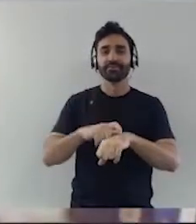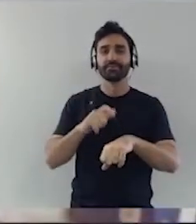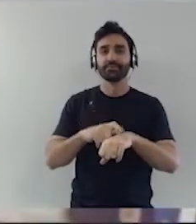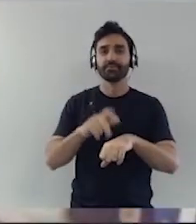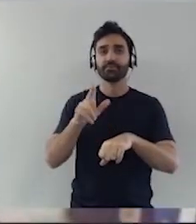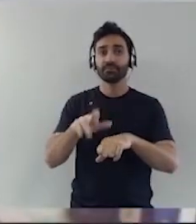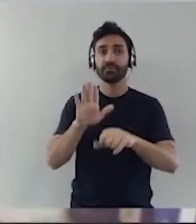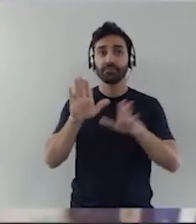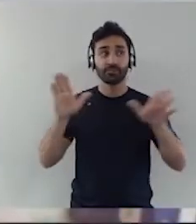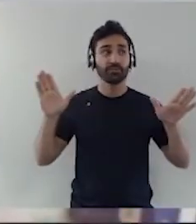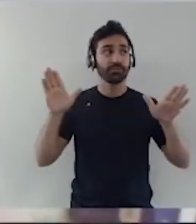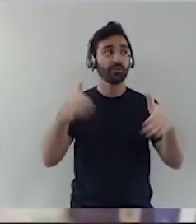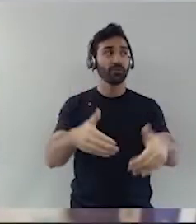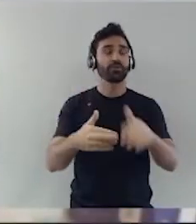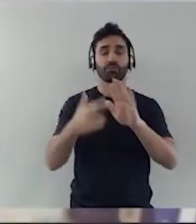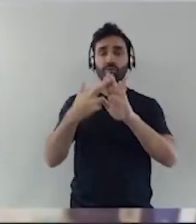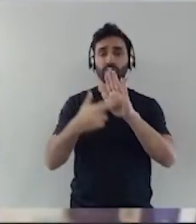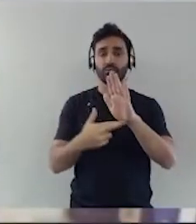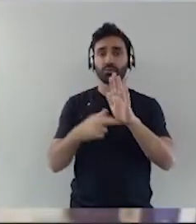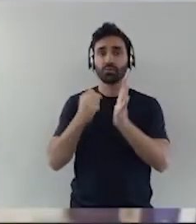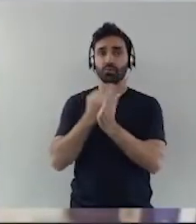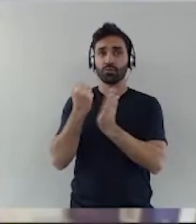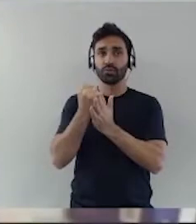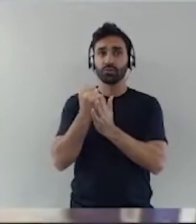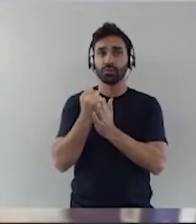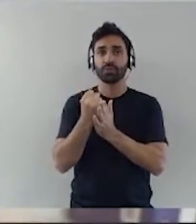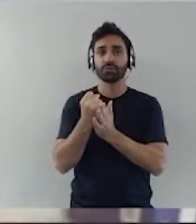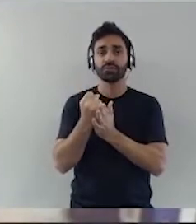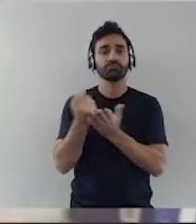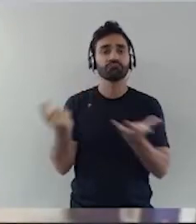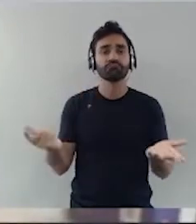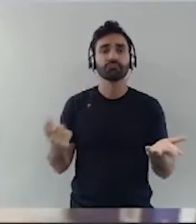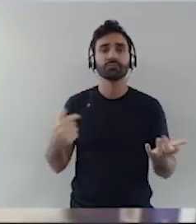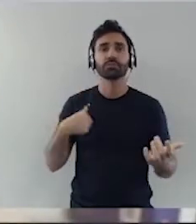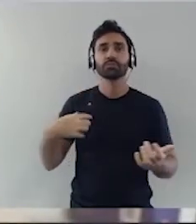foco nos regimes contratuais, para mim o que fica de